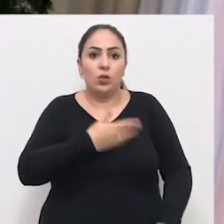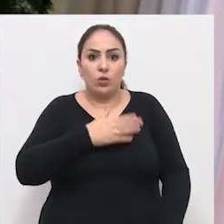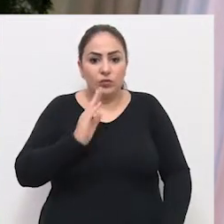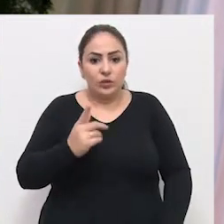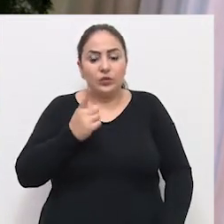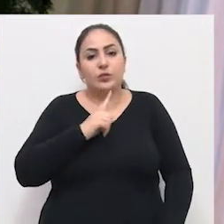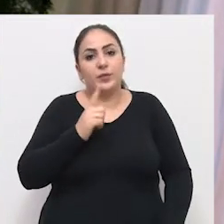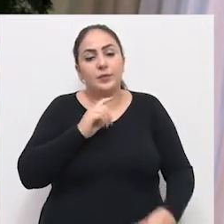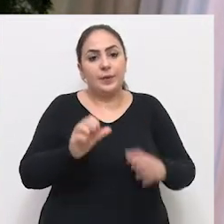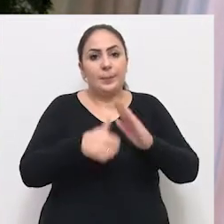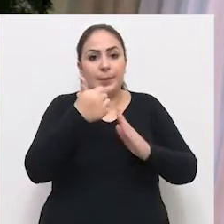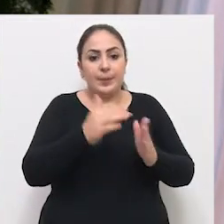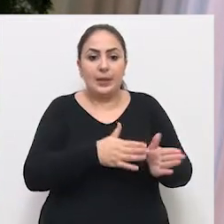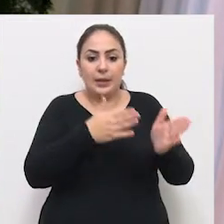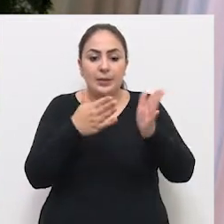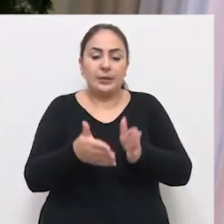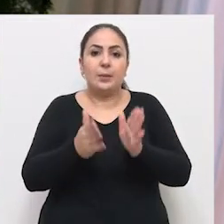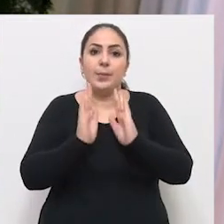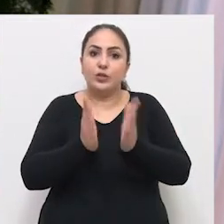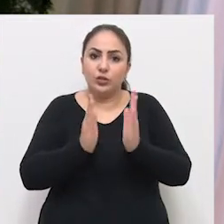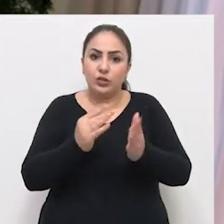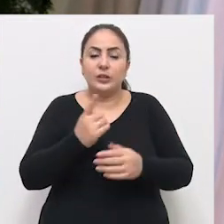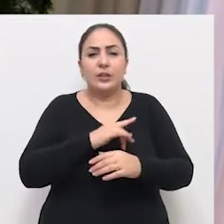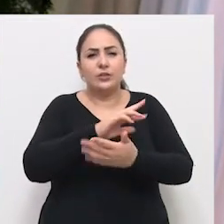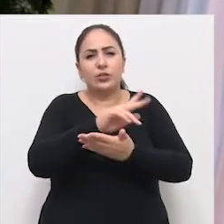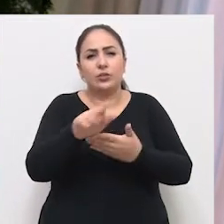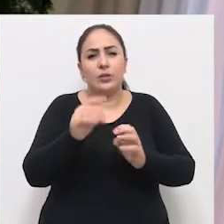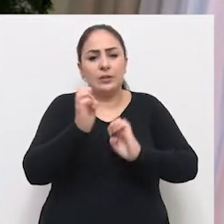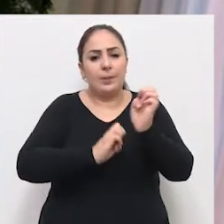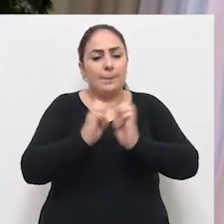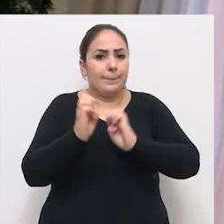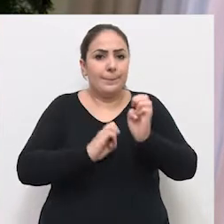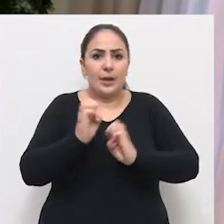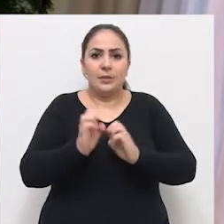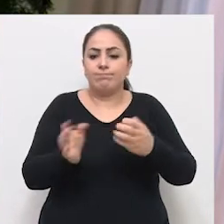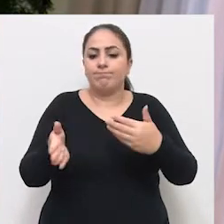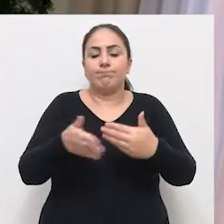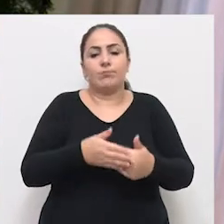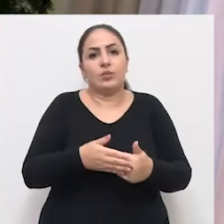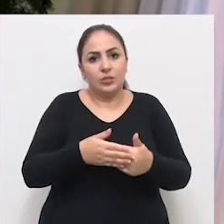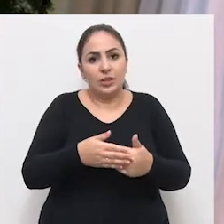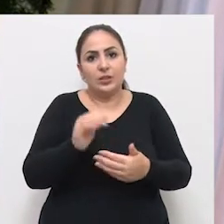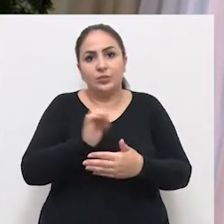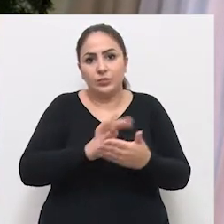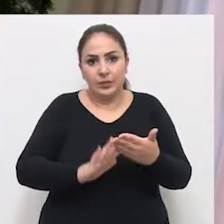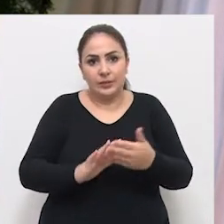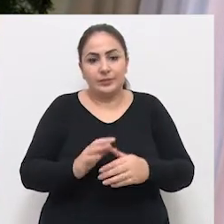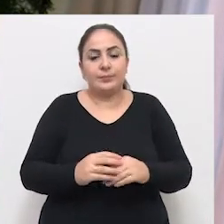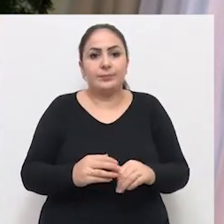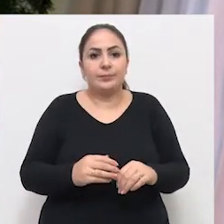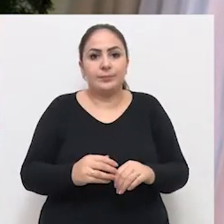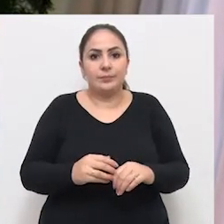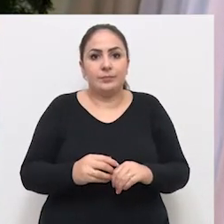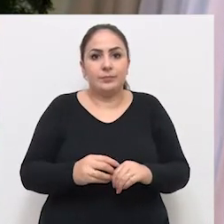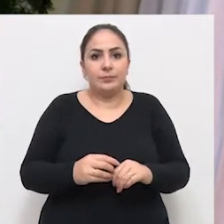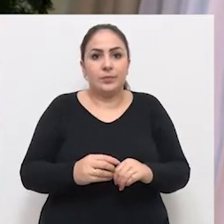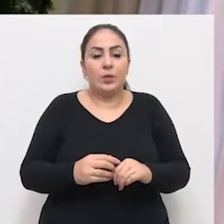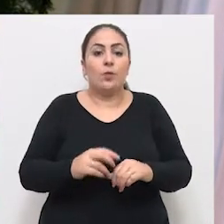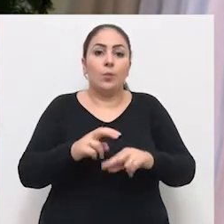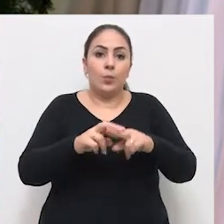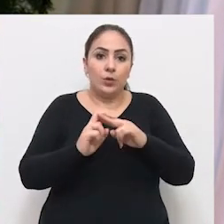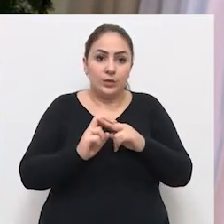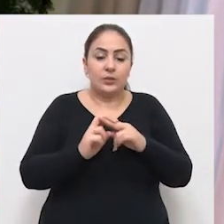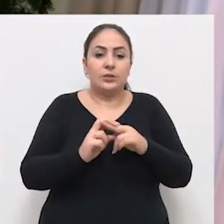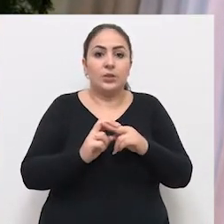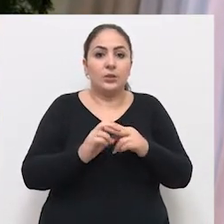empresas. Já tivemos nessa primeira etapa já diversas empresas que encerraram suas atividades,